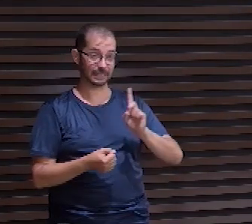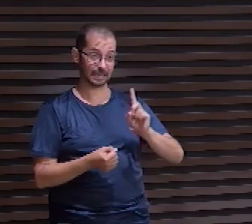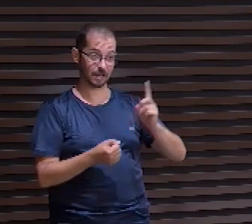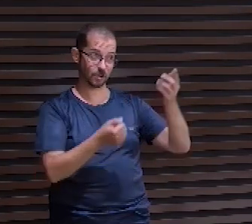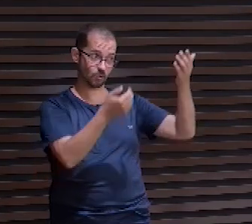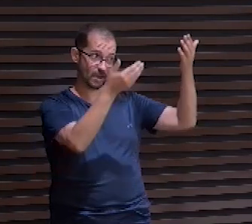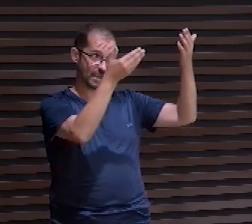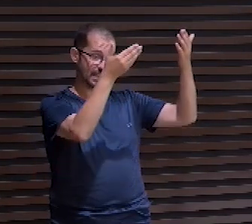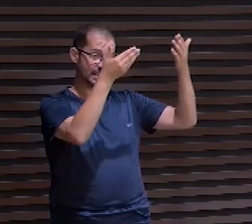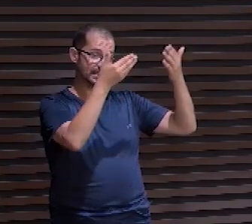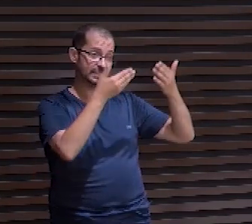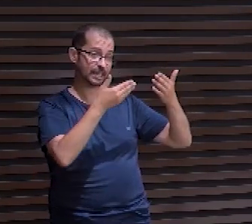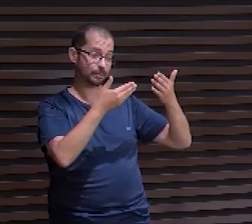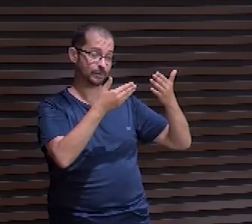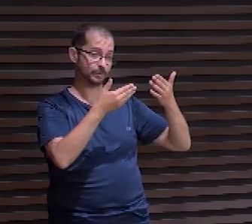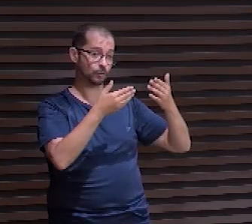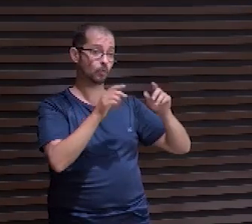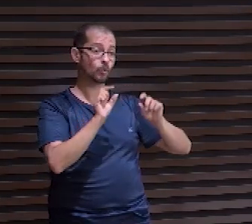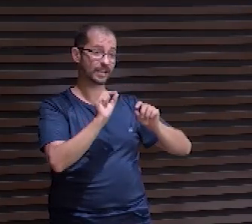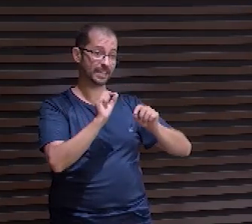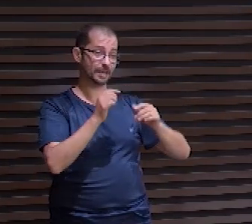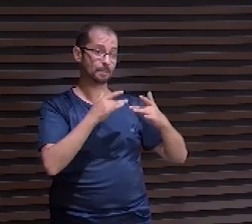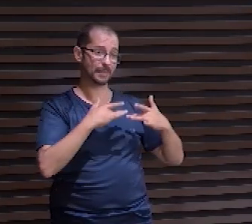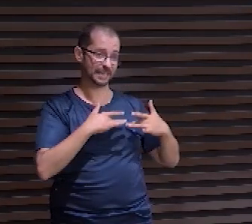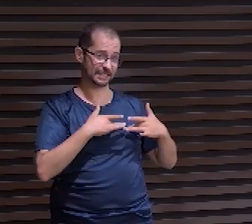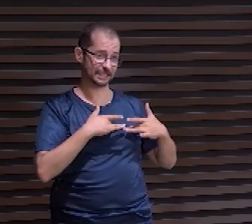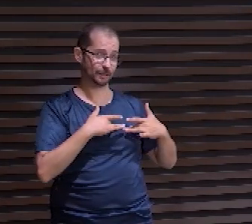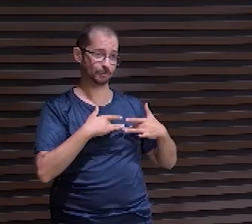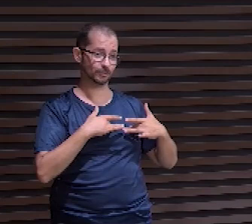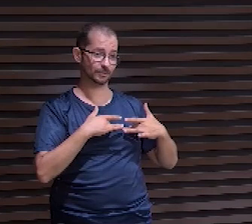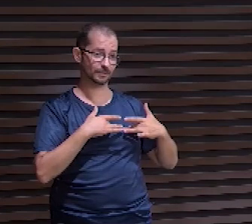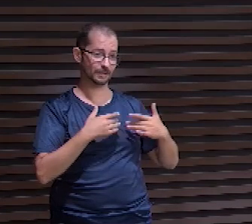recebamos aquilo que merecemos.